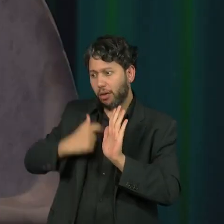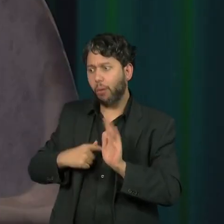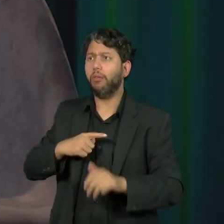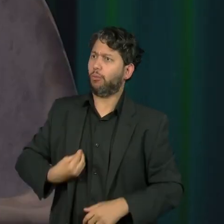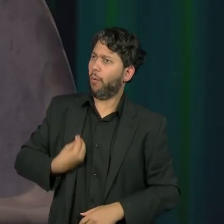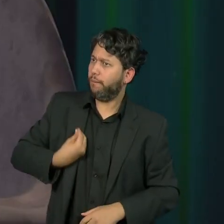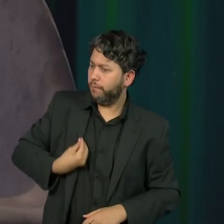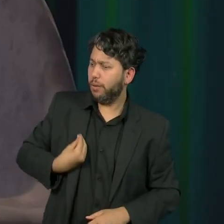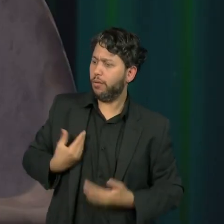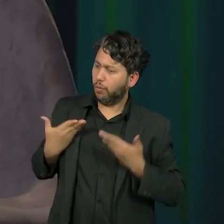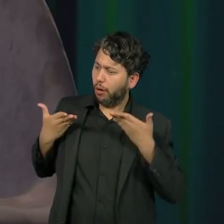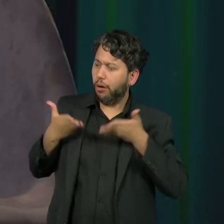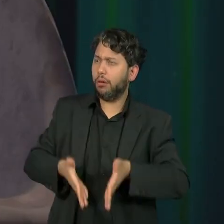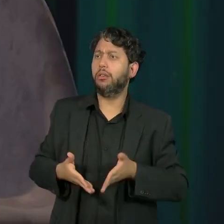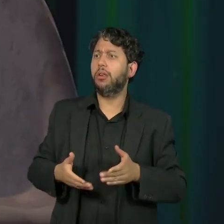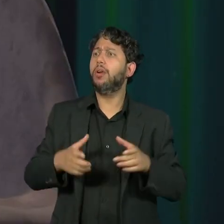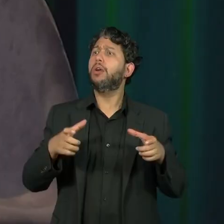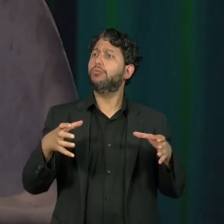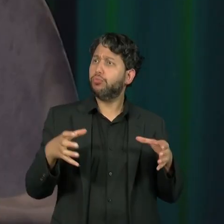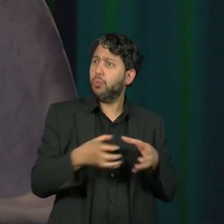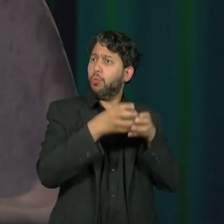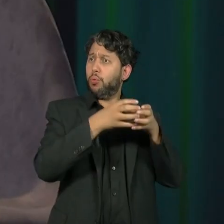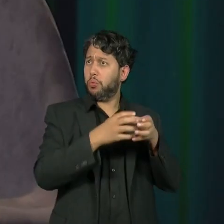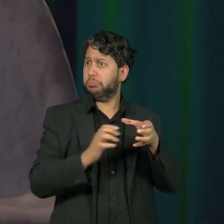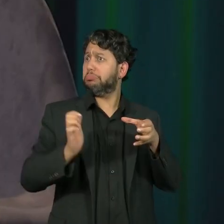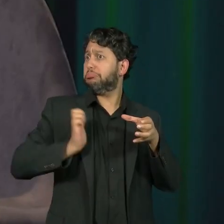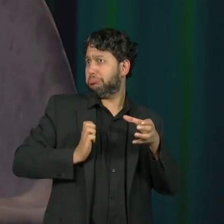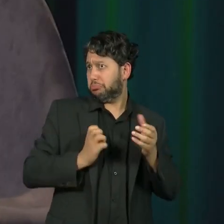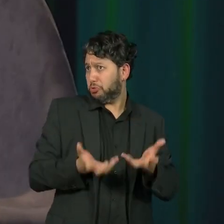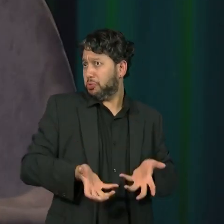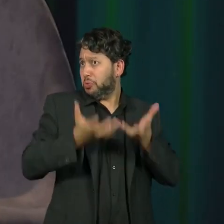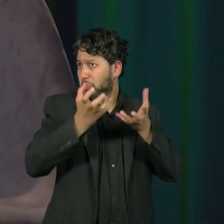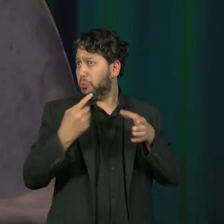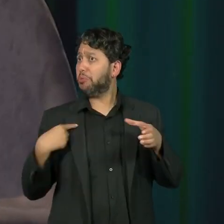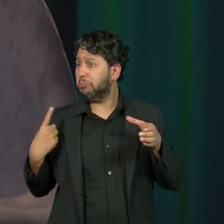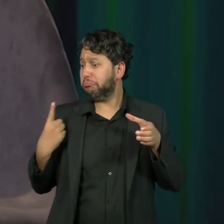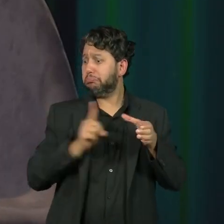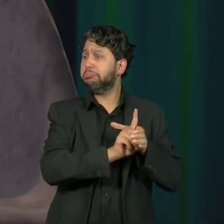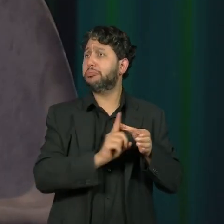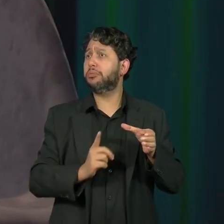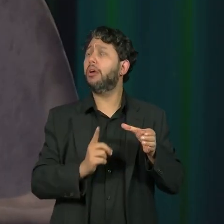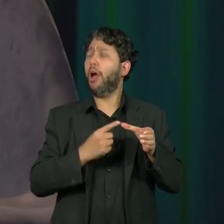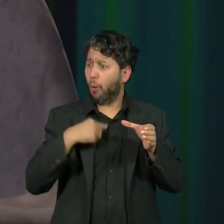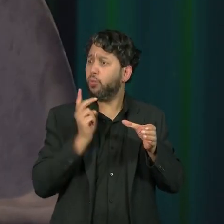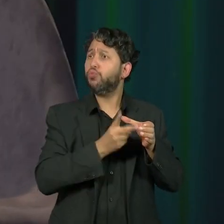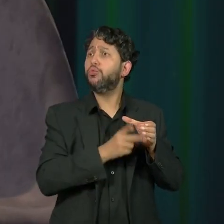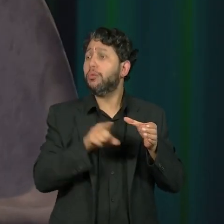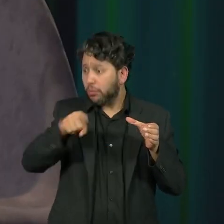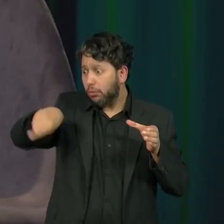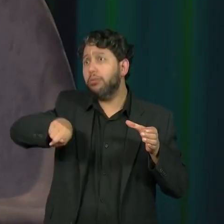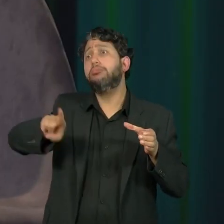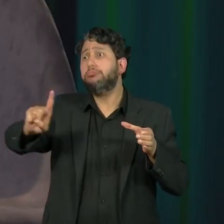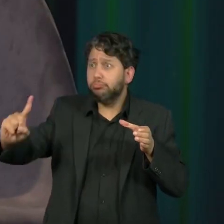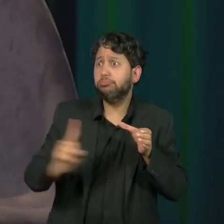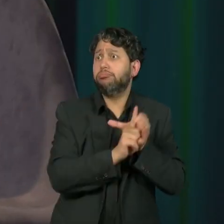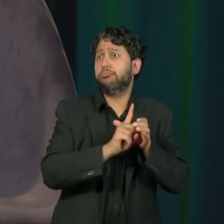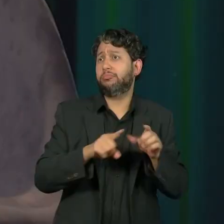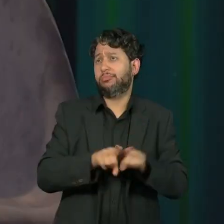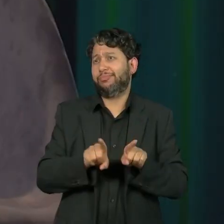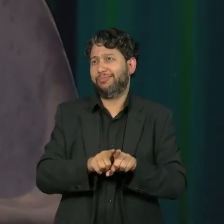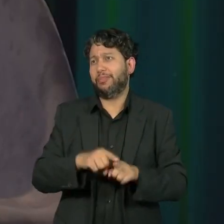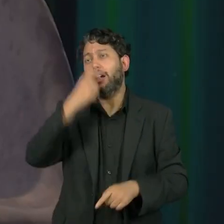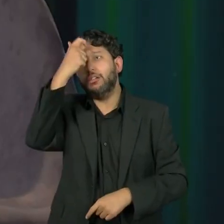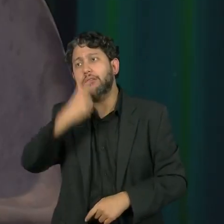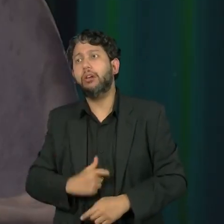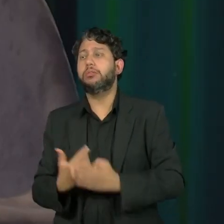gente circula por esses ambientes e que continuaremos. Então é uma responsabilidade muito grande sermos